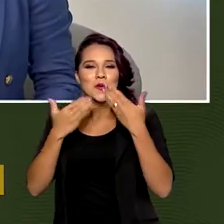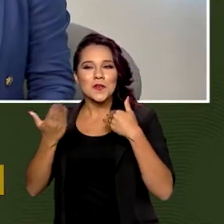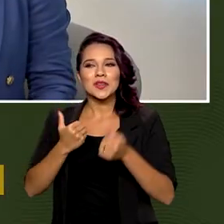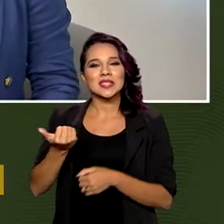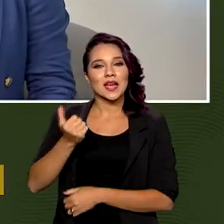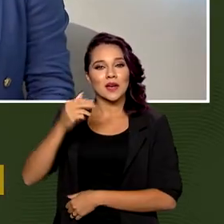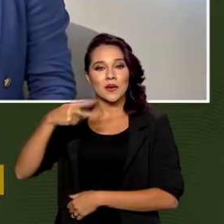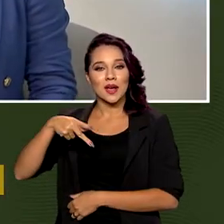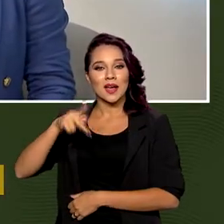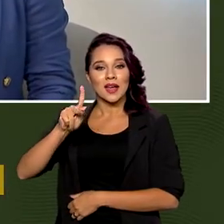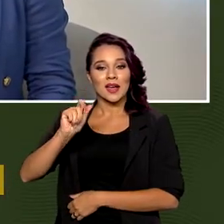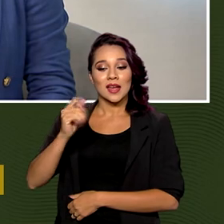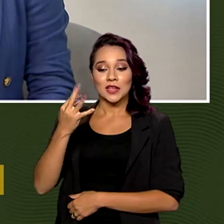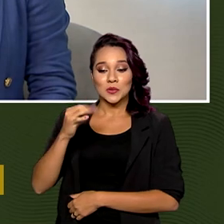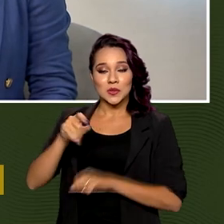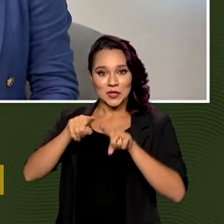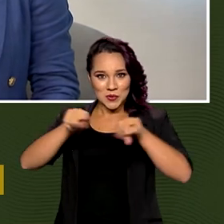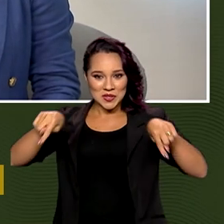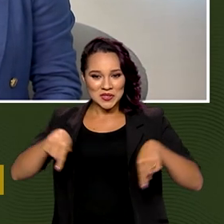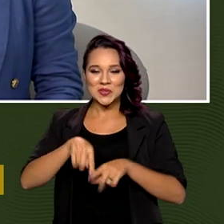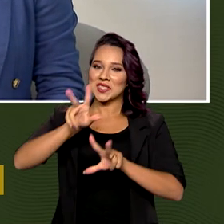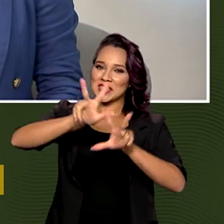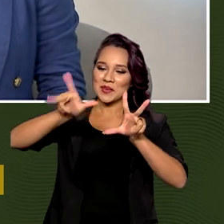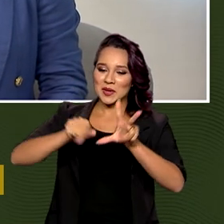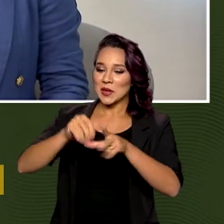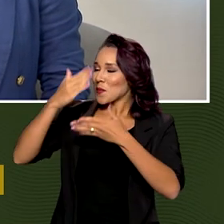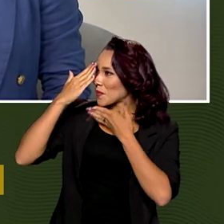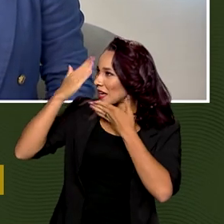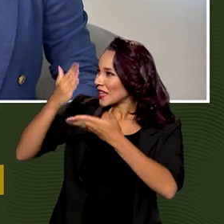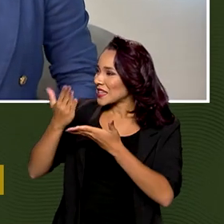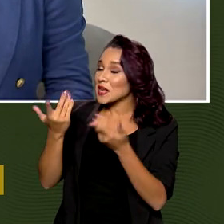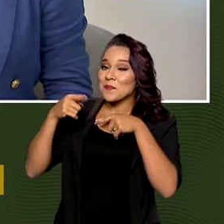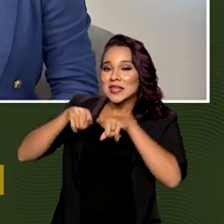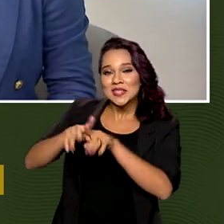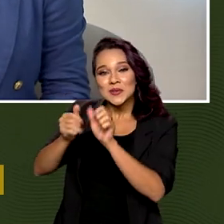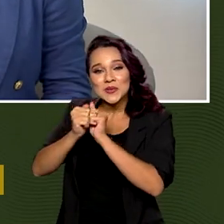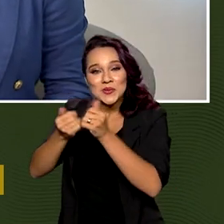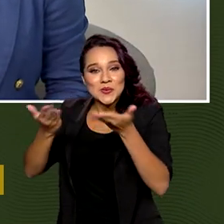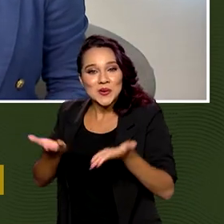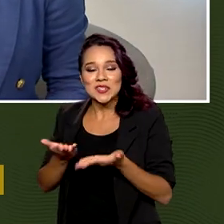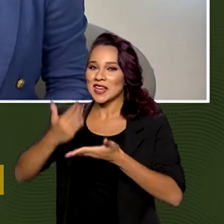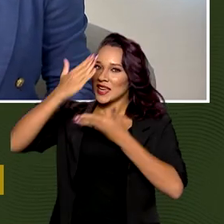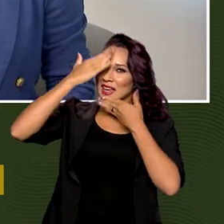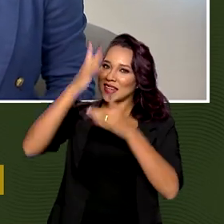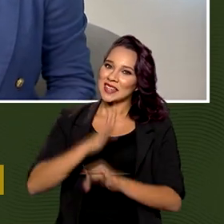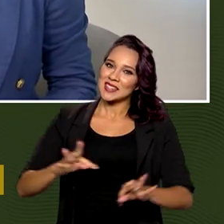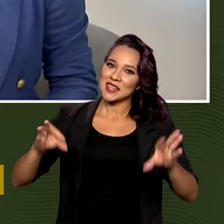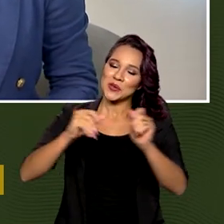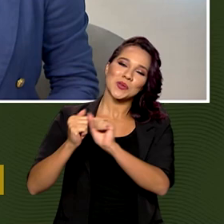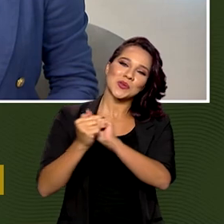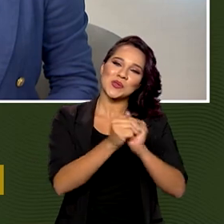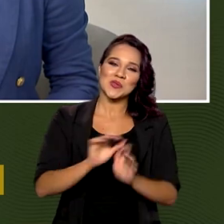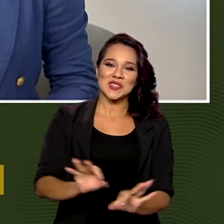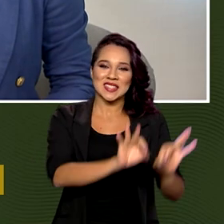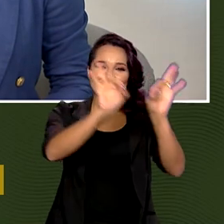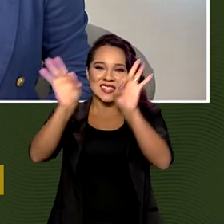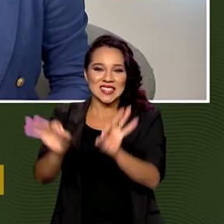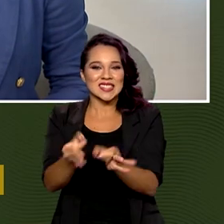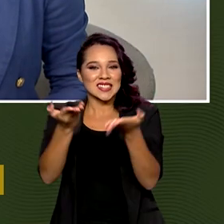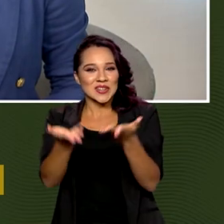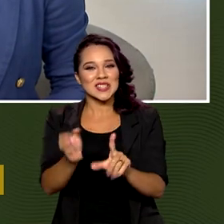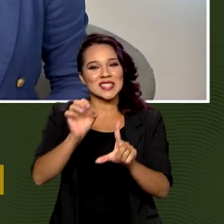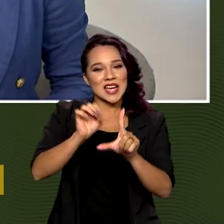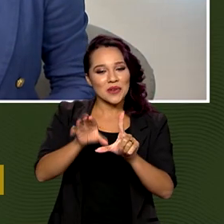Catiúcia Neri lá no estúdio da TV Brasil para agradecer essa parceria de hoje e agradecer a todos que estiveram aqui com a gente nessa